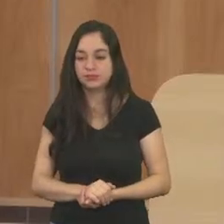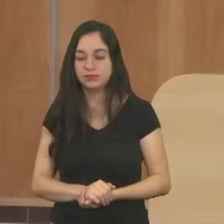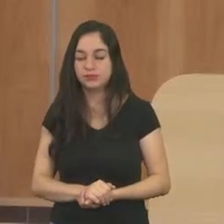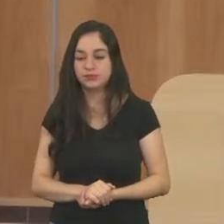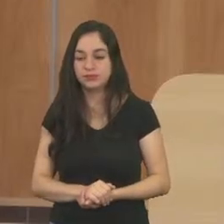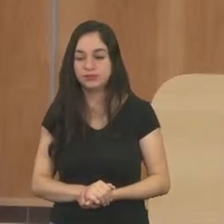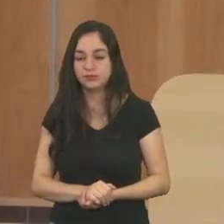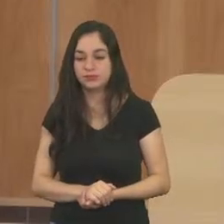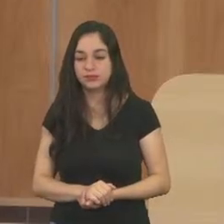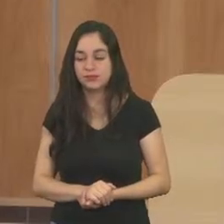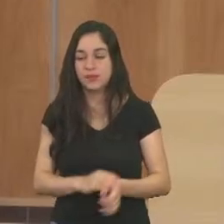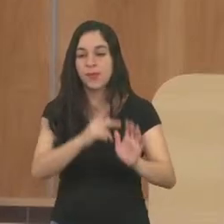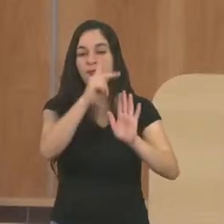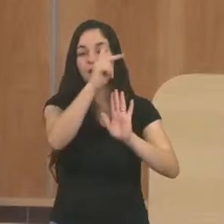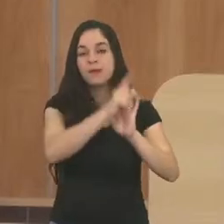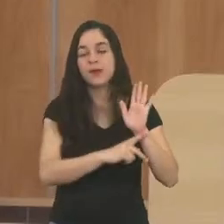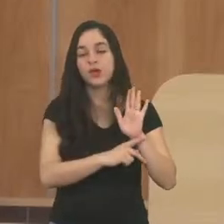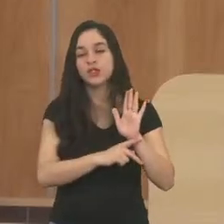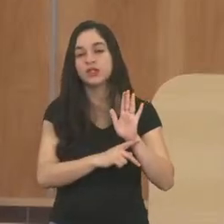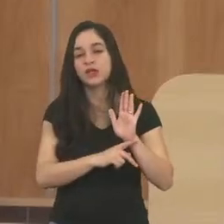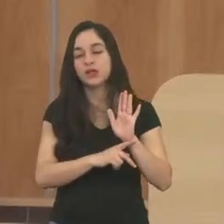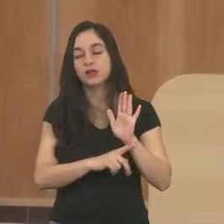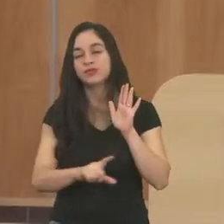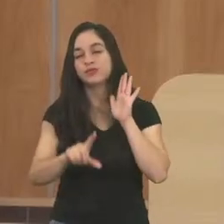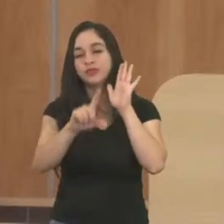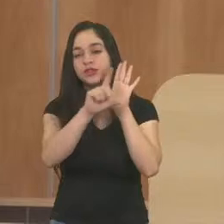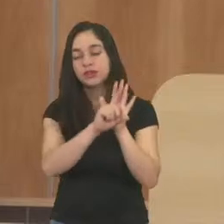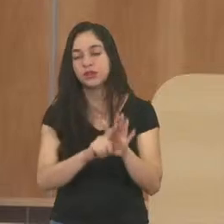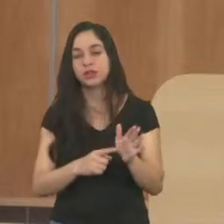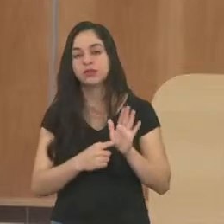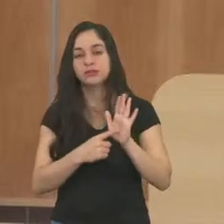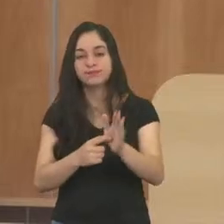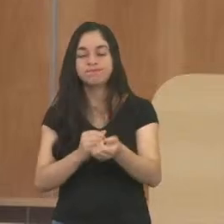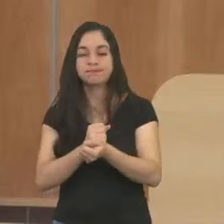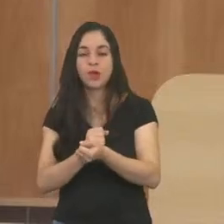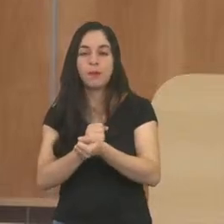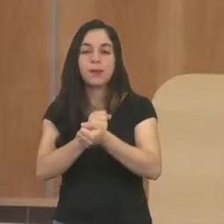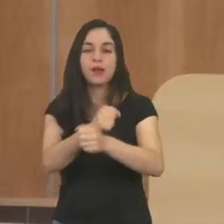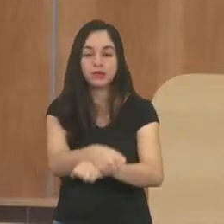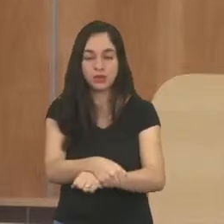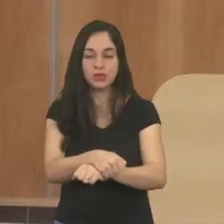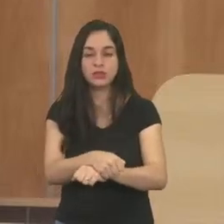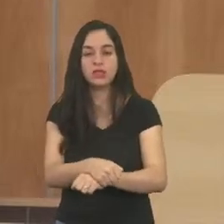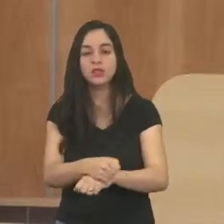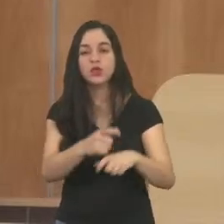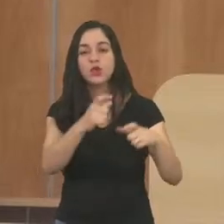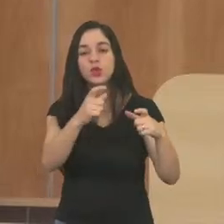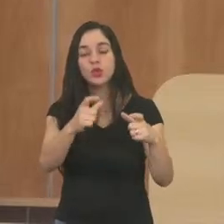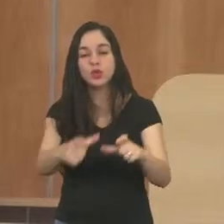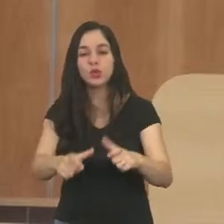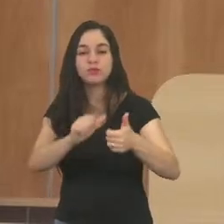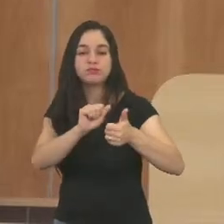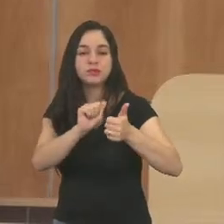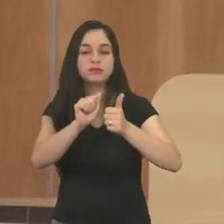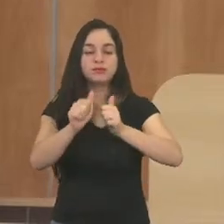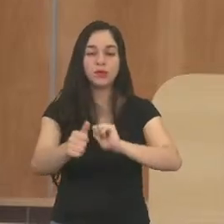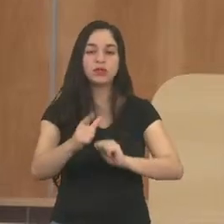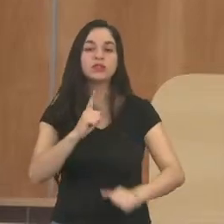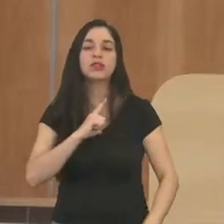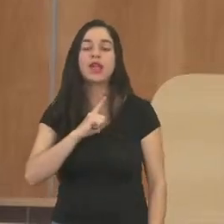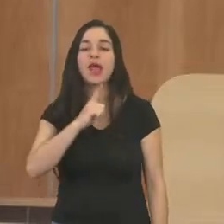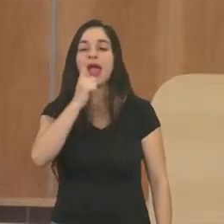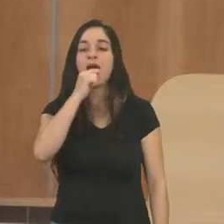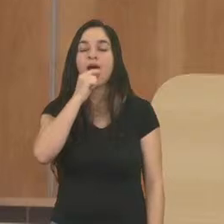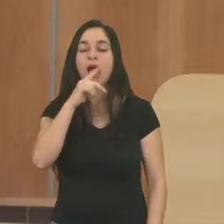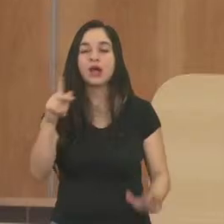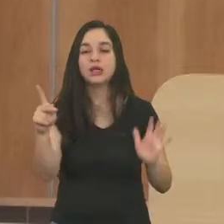É um projeto de lei que dispõe sobre a obrigatoriedade e a disposição de água potável em campo esportivo de